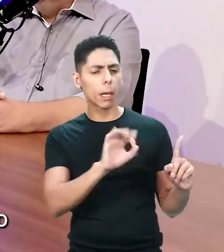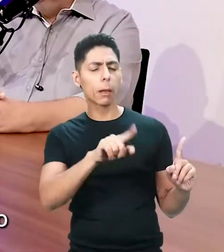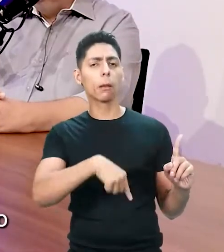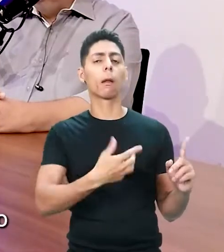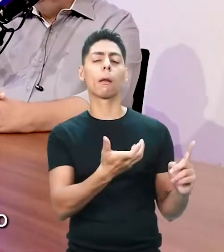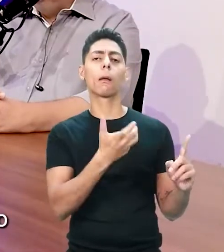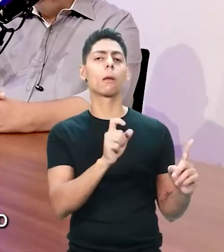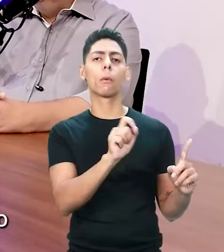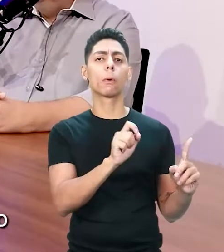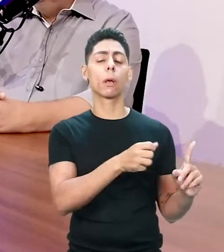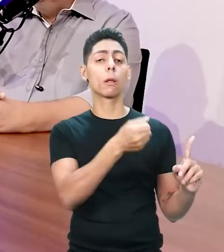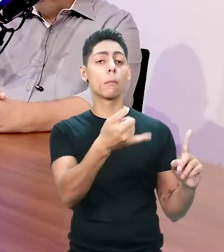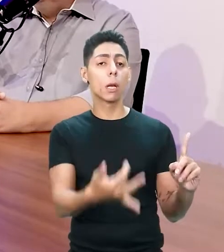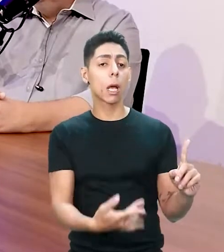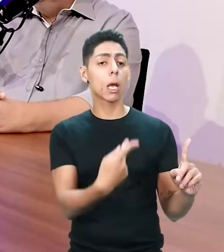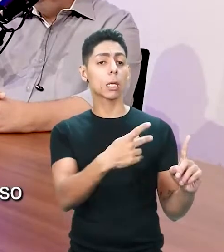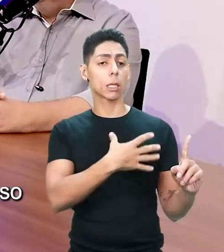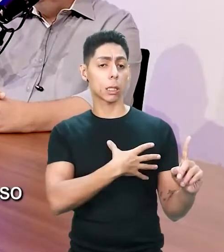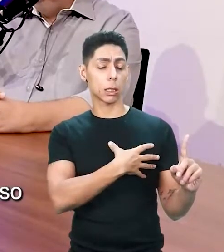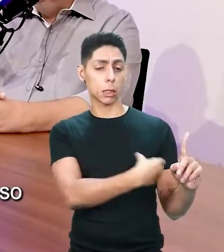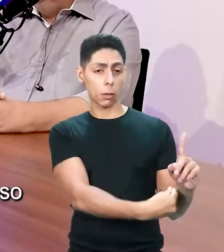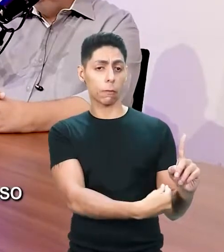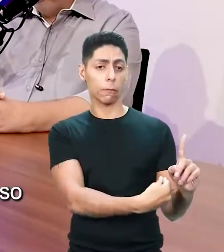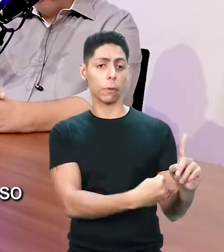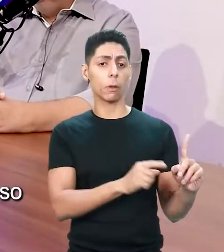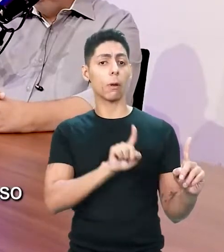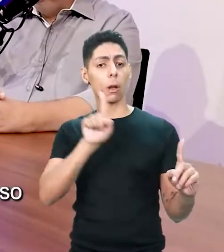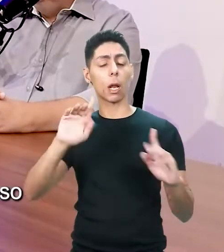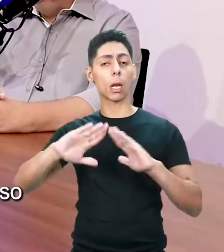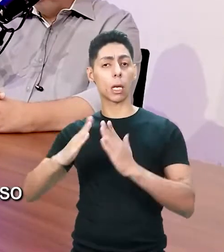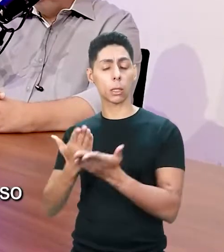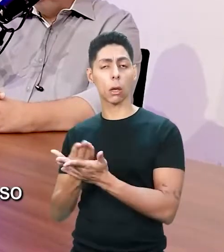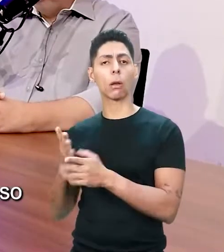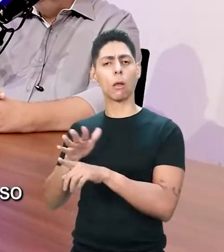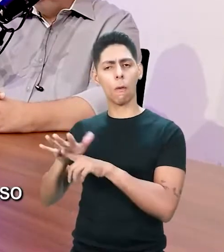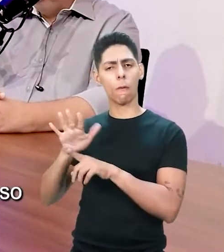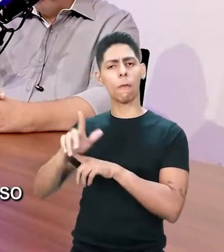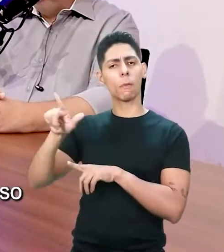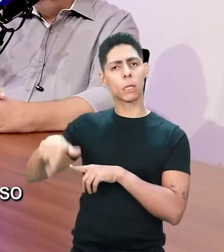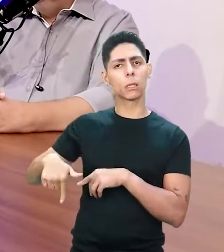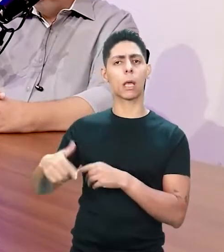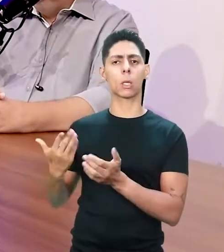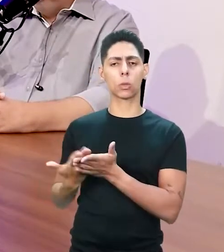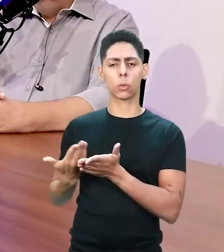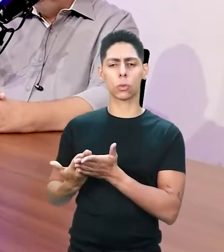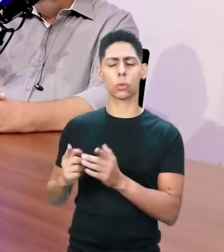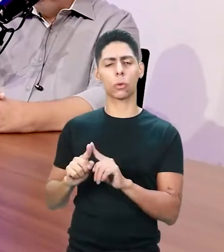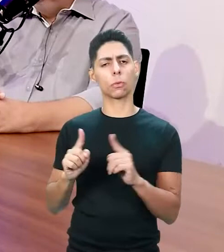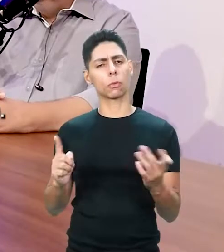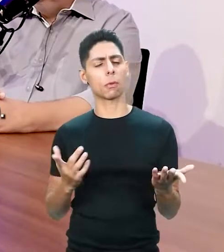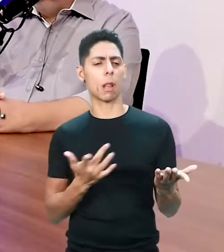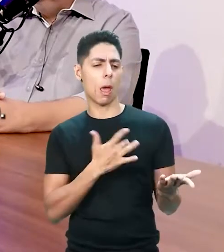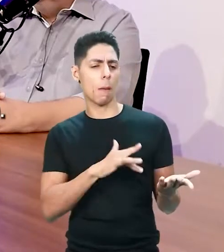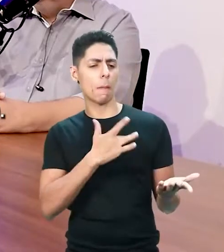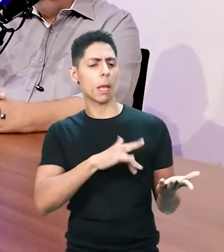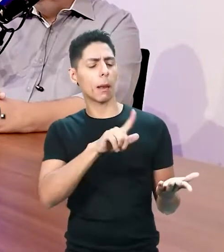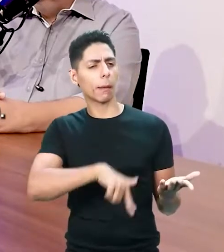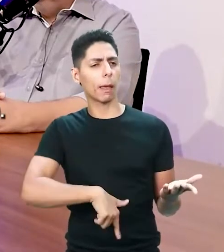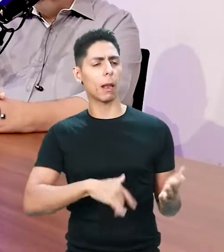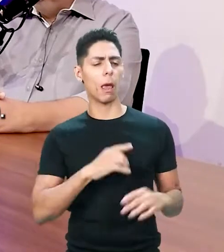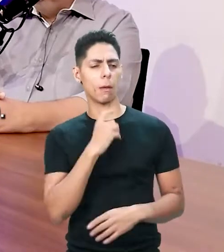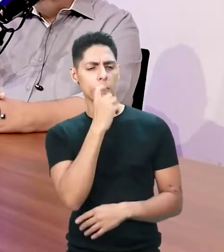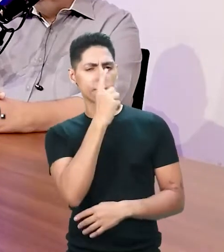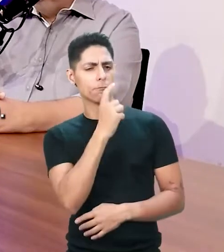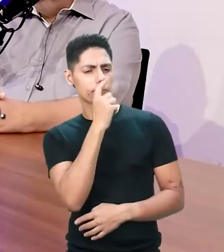queria te dizer que seu filho tem uma fama lá na escola de ser estudioso. Pena que ele seja assim meio antipático, né? Seu filho Marquinhos é